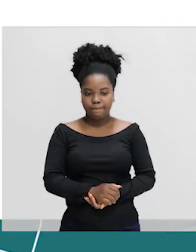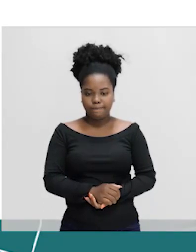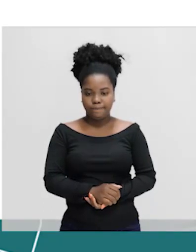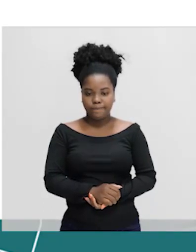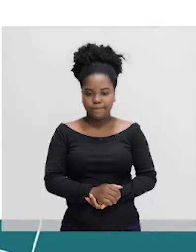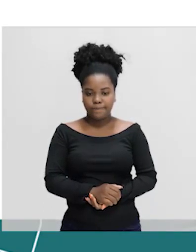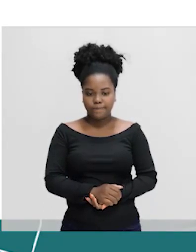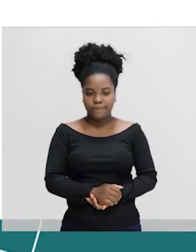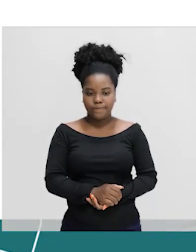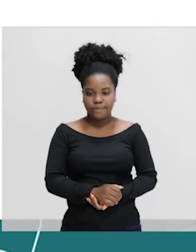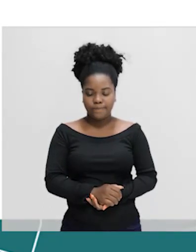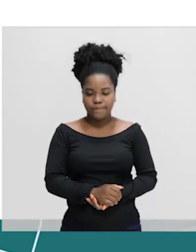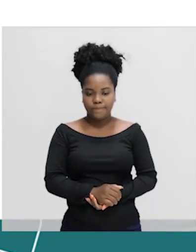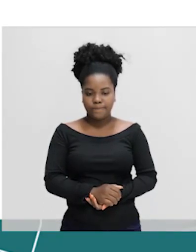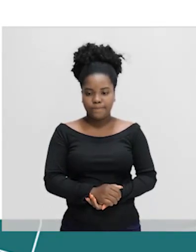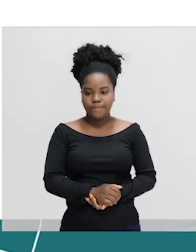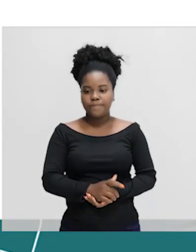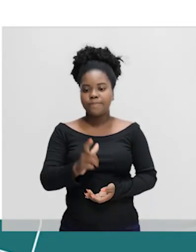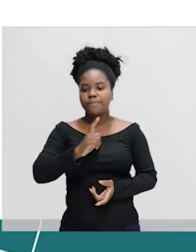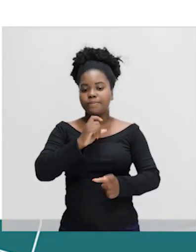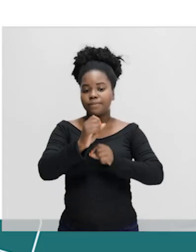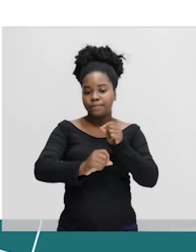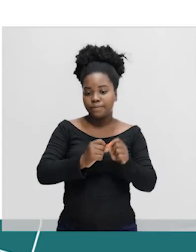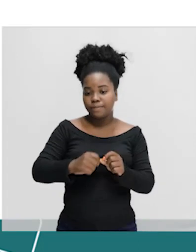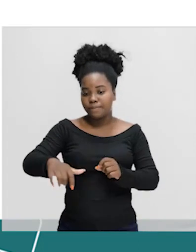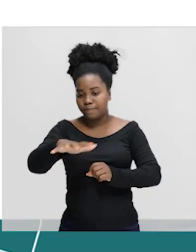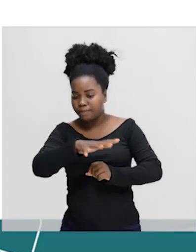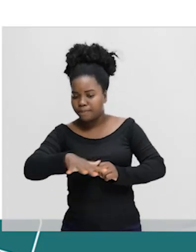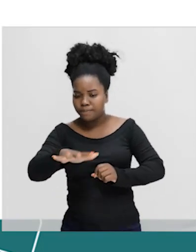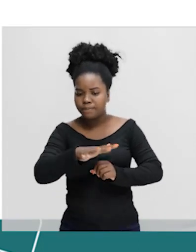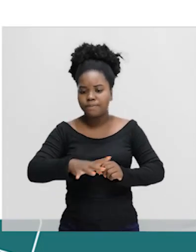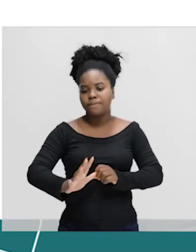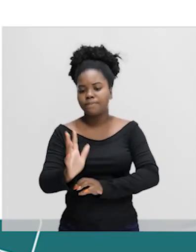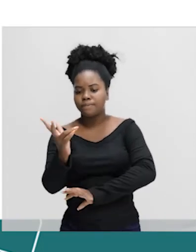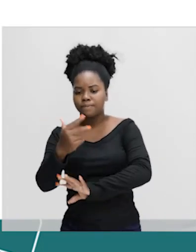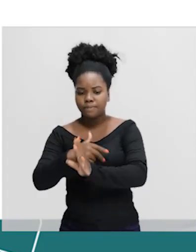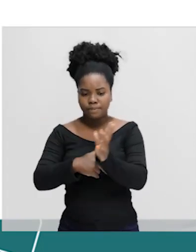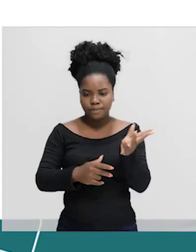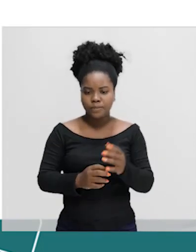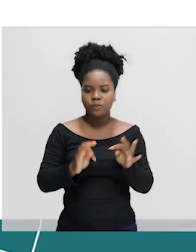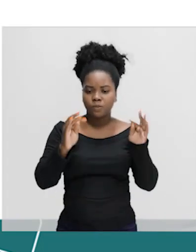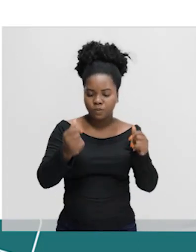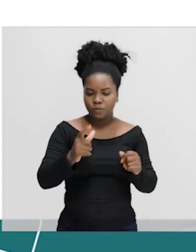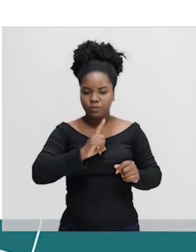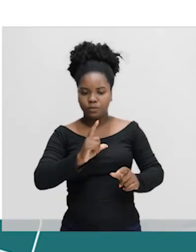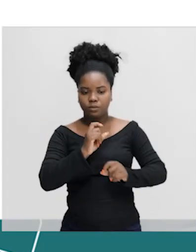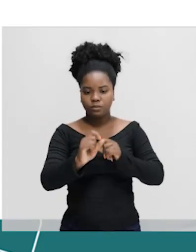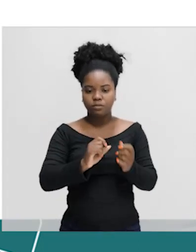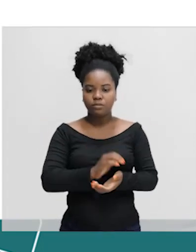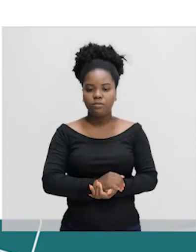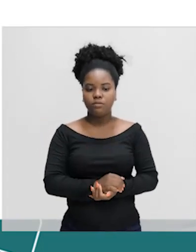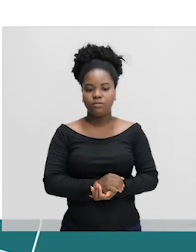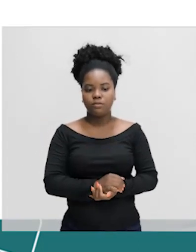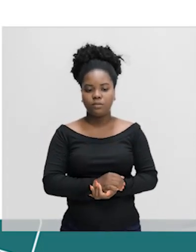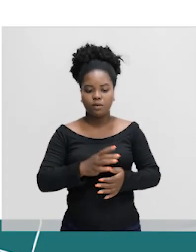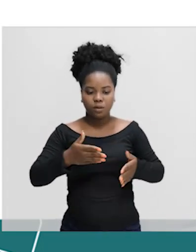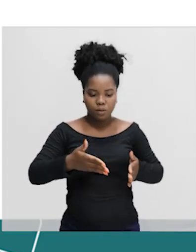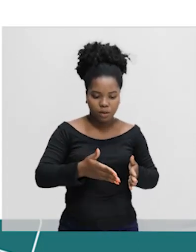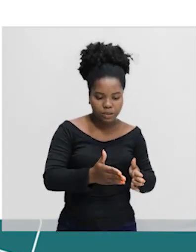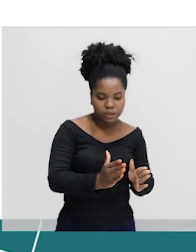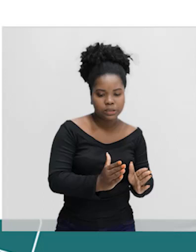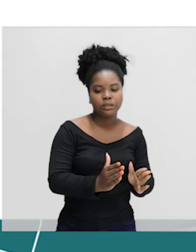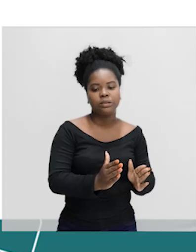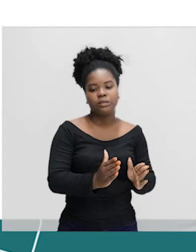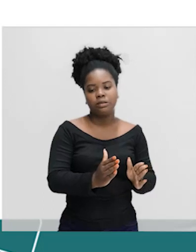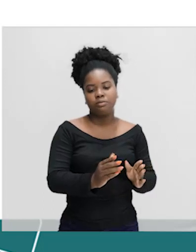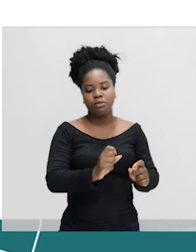né? Na natureza, né? Tem, né, tudo na natureza tem o nascimento, né? O